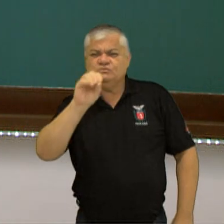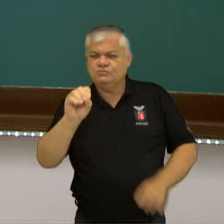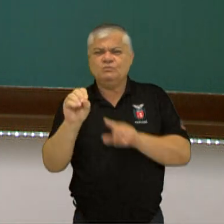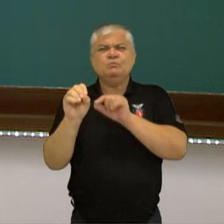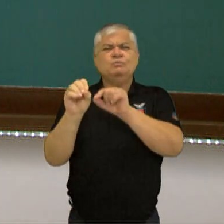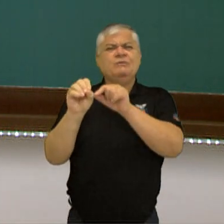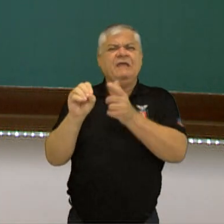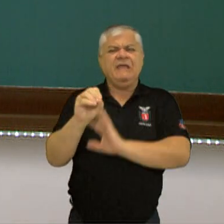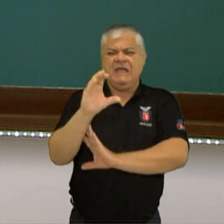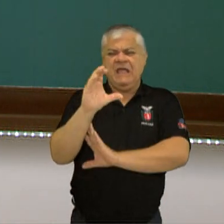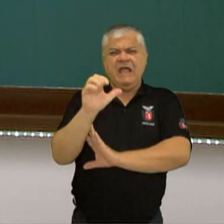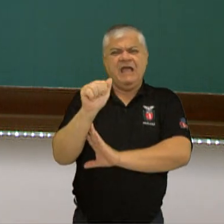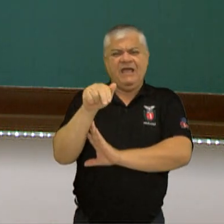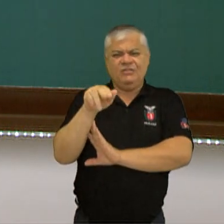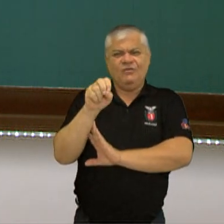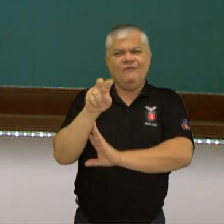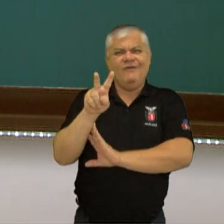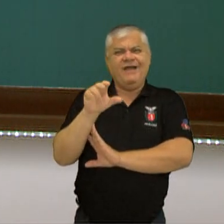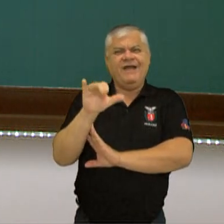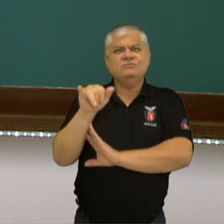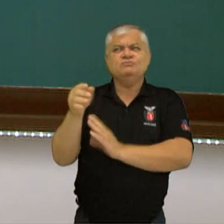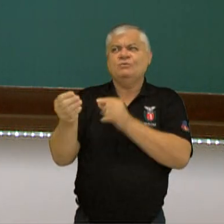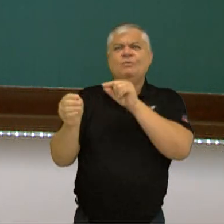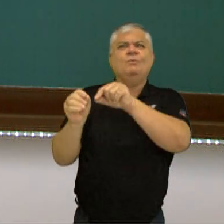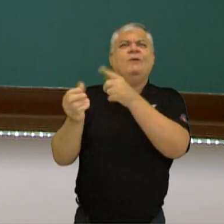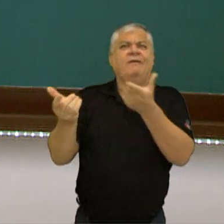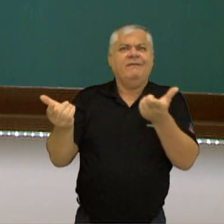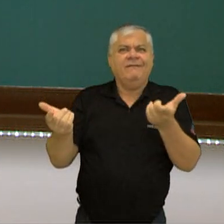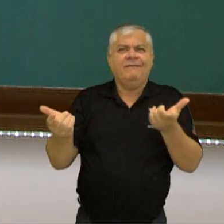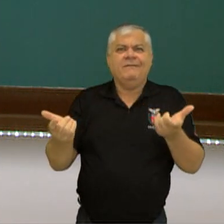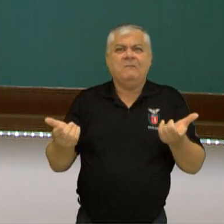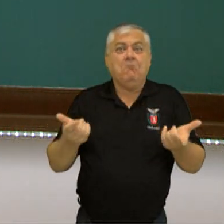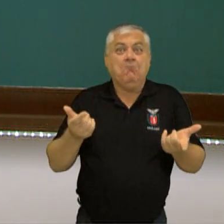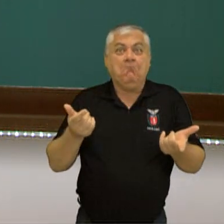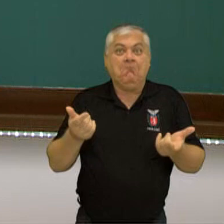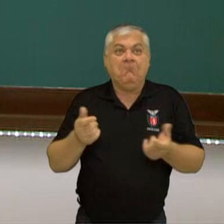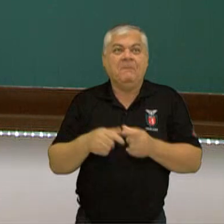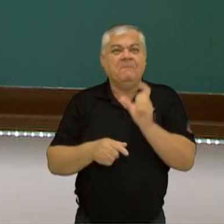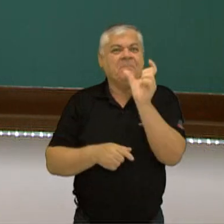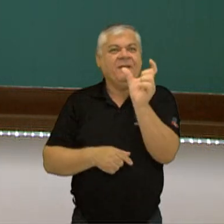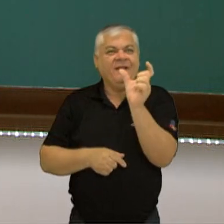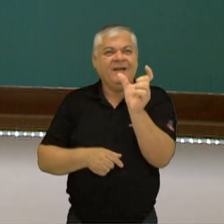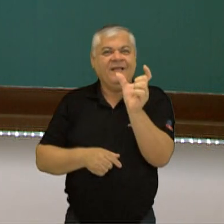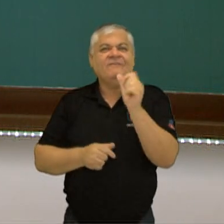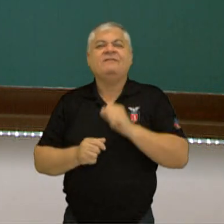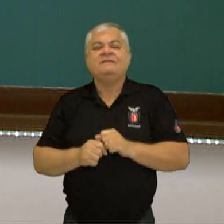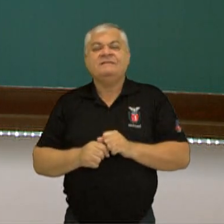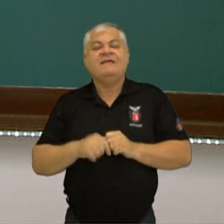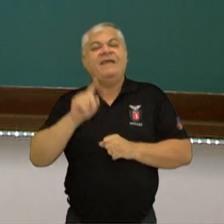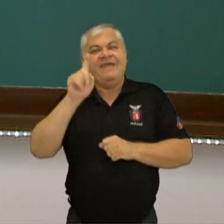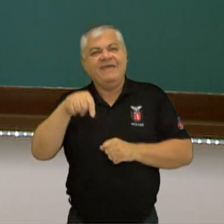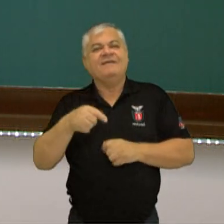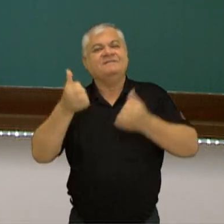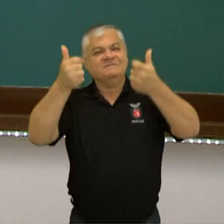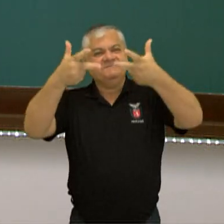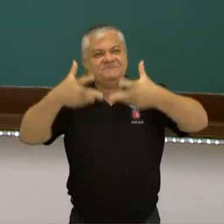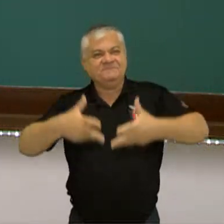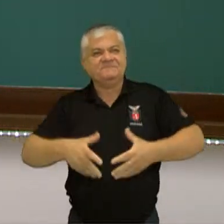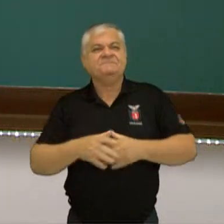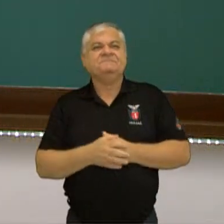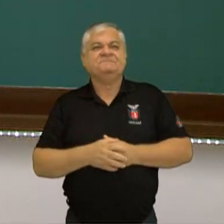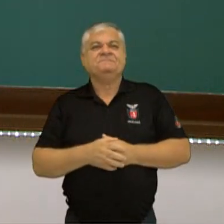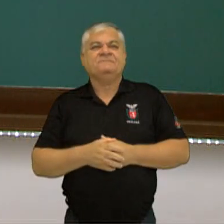chamado canovaccio? Ah, agora vai aumentar o seu vocábulo, porque a gente vai falar que o canovaccio